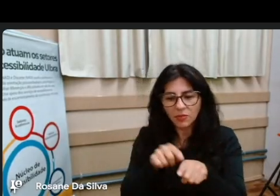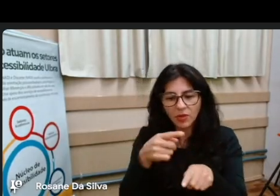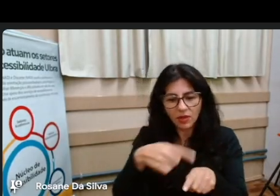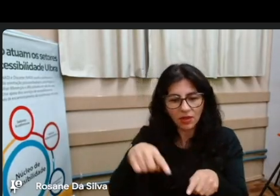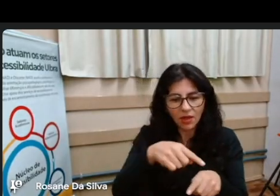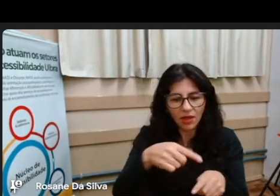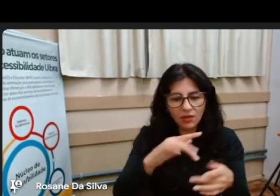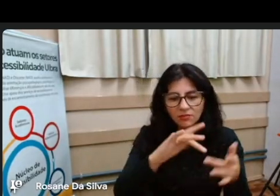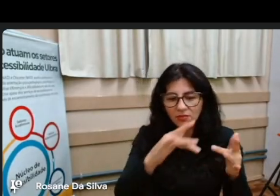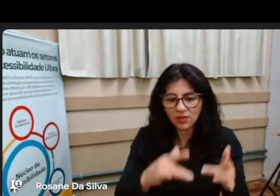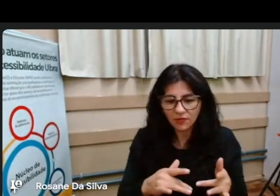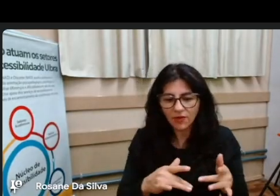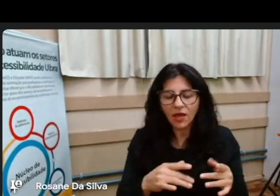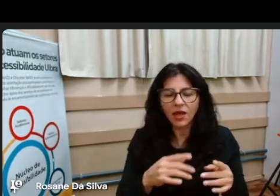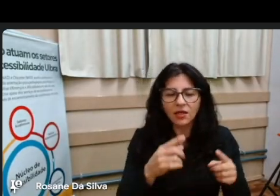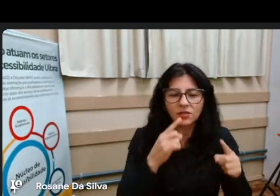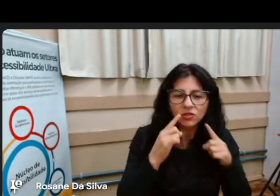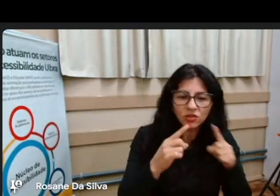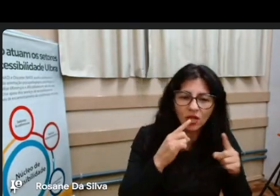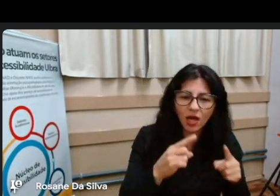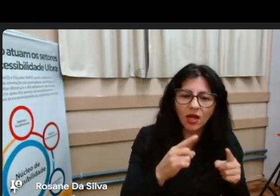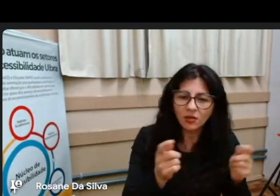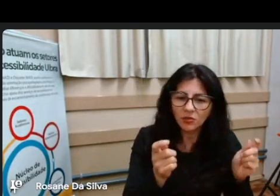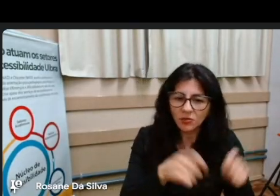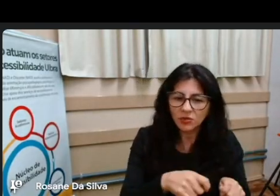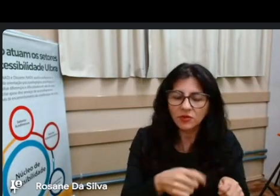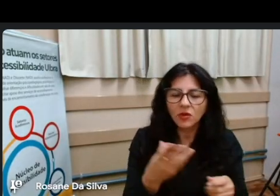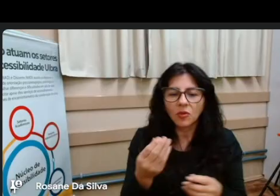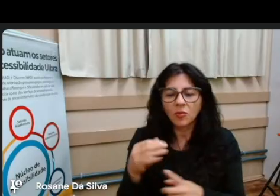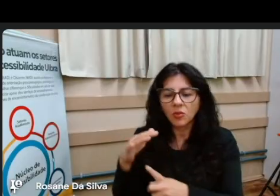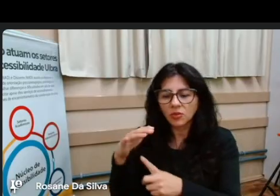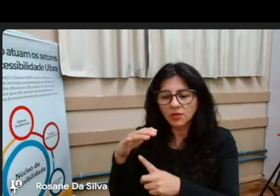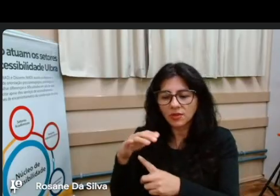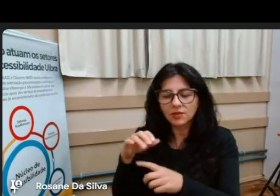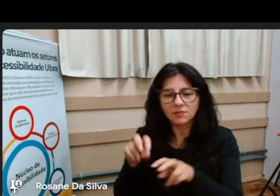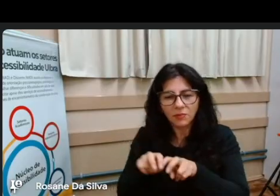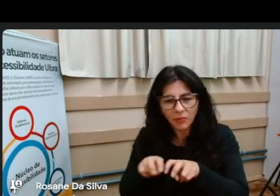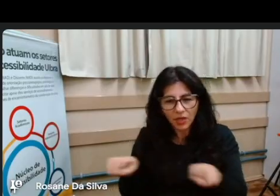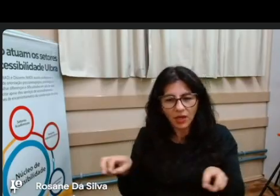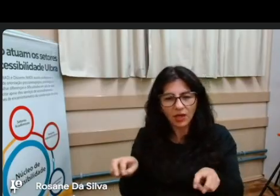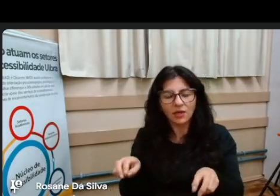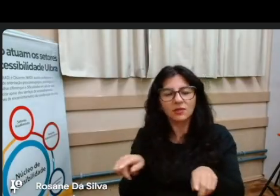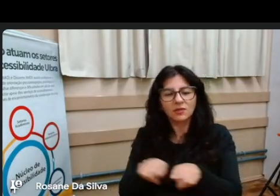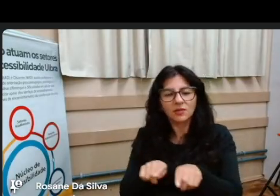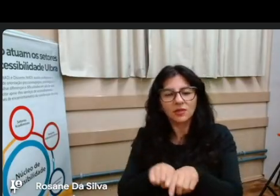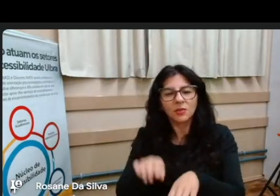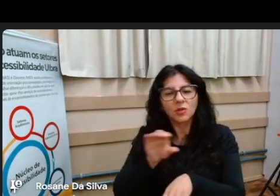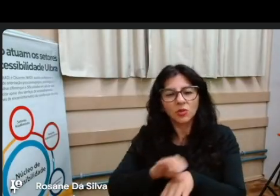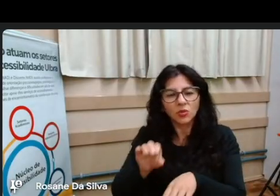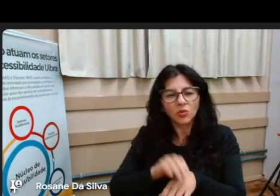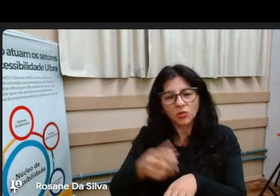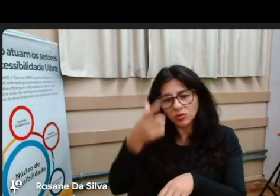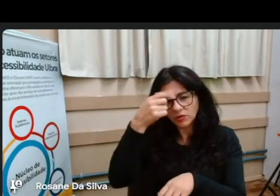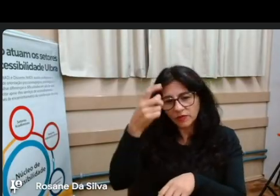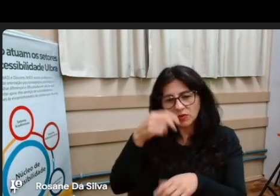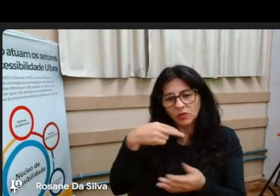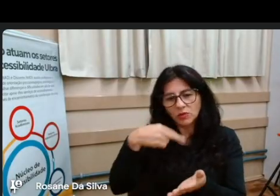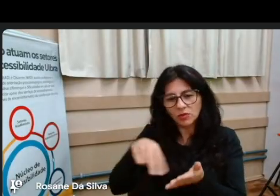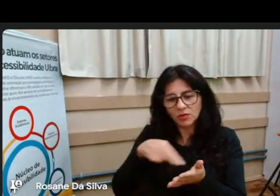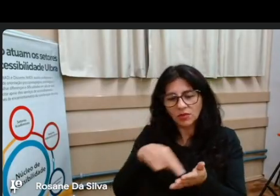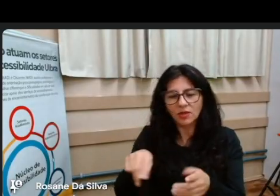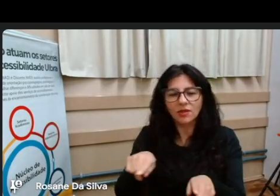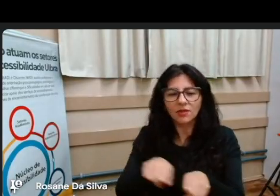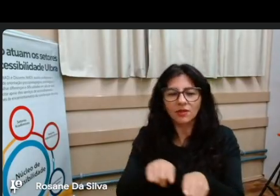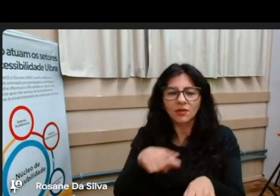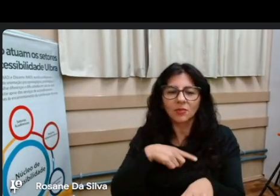circuito aí e essas interfaces e diálogos possíveis né como eu disse muitas bancas além né do curso